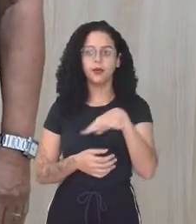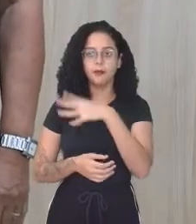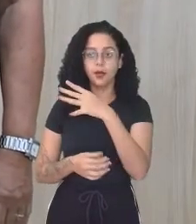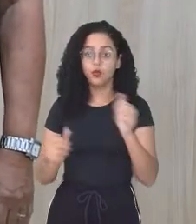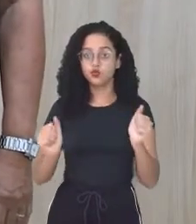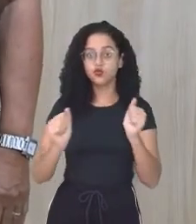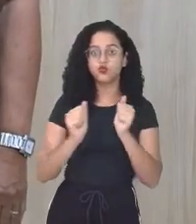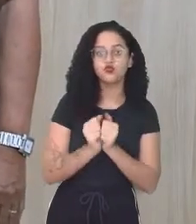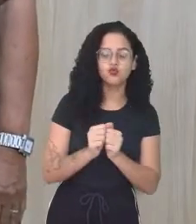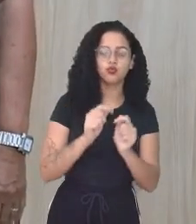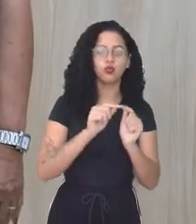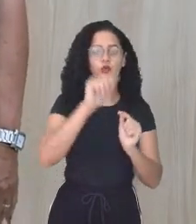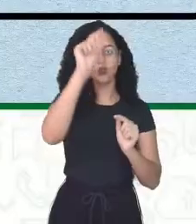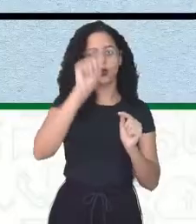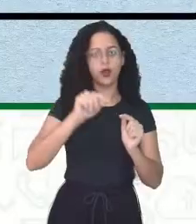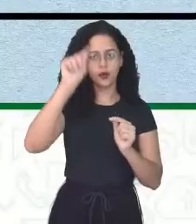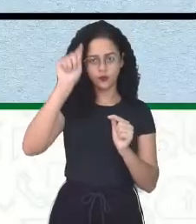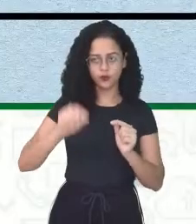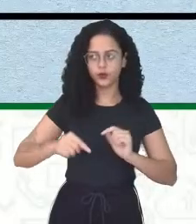o gráfico. Olha só.